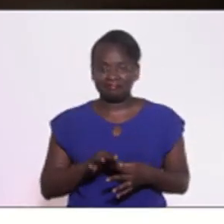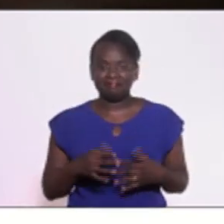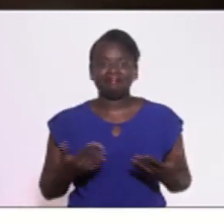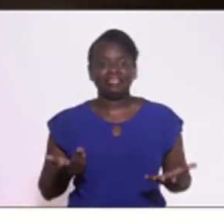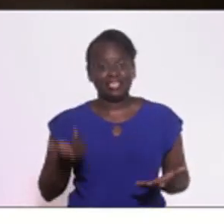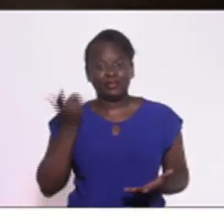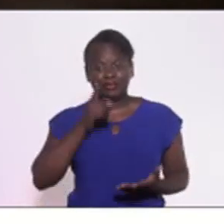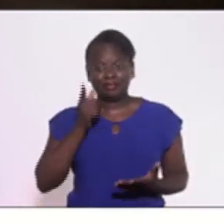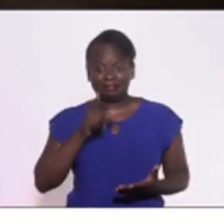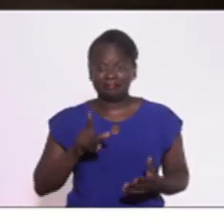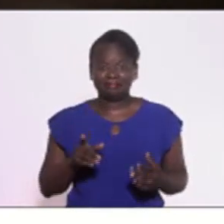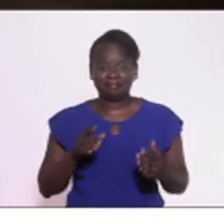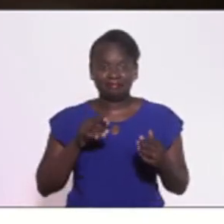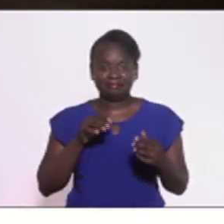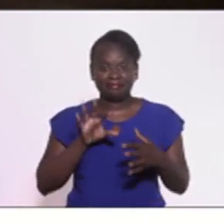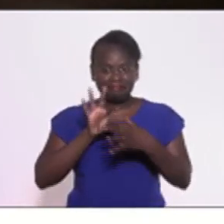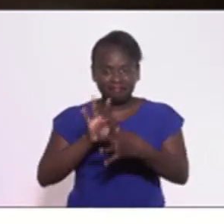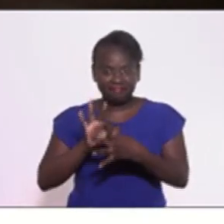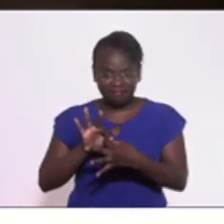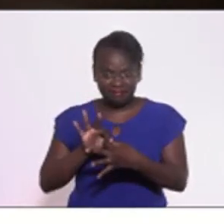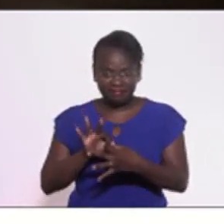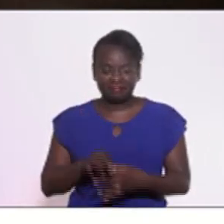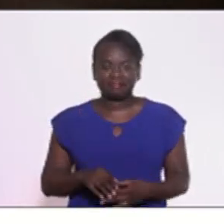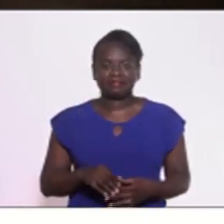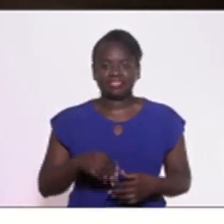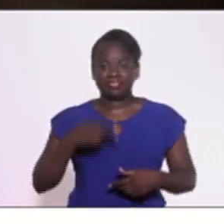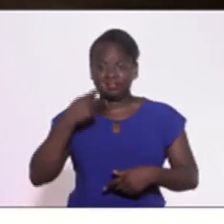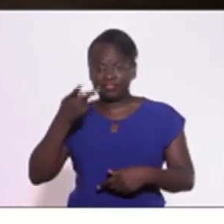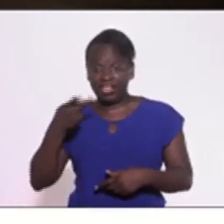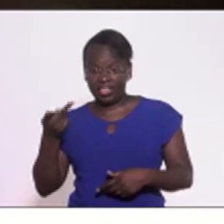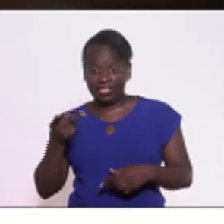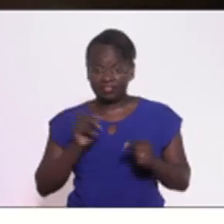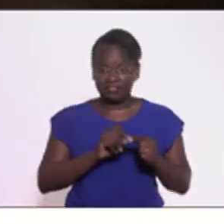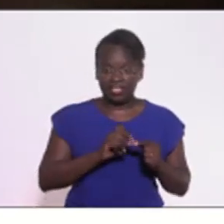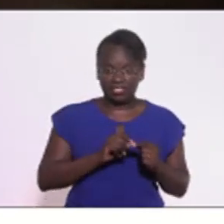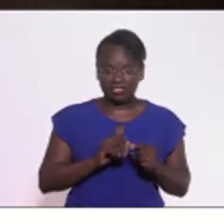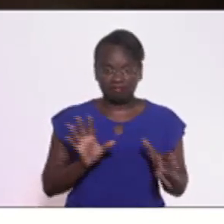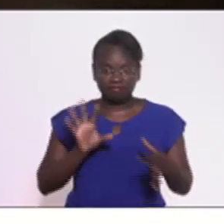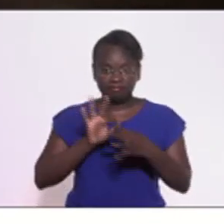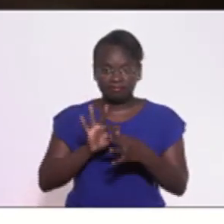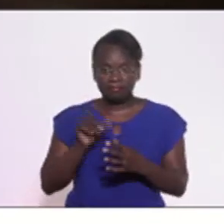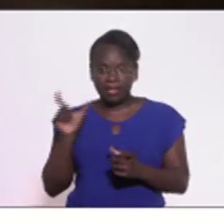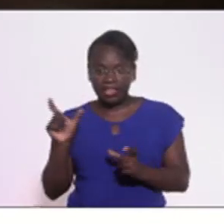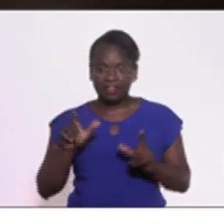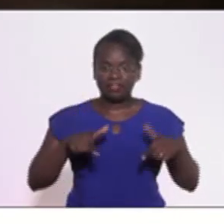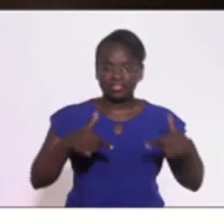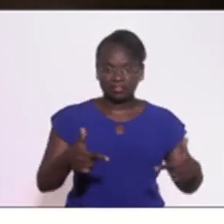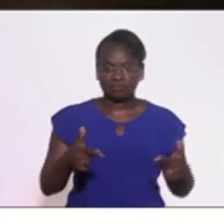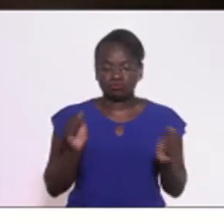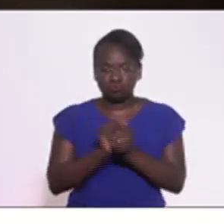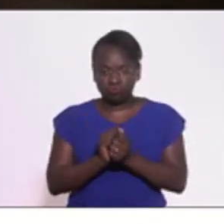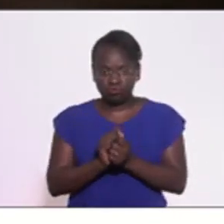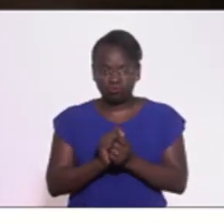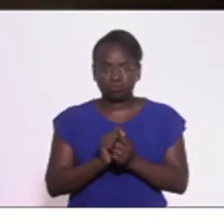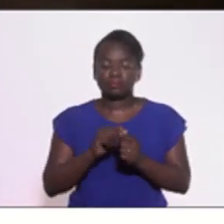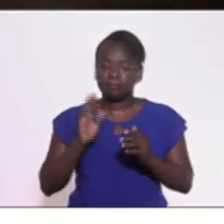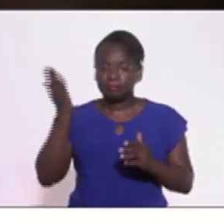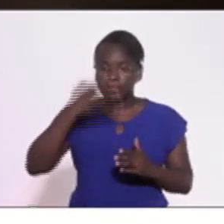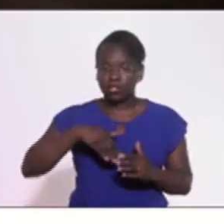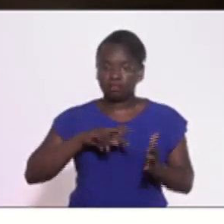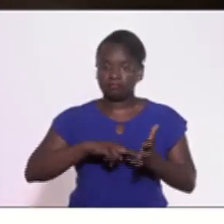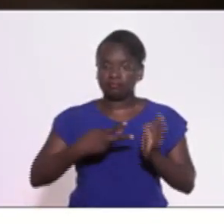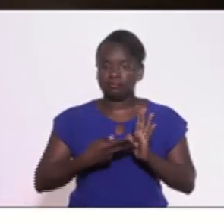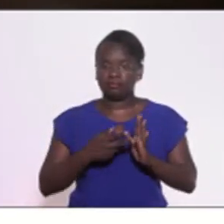consegue conectar o dizer e o fazer, a palavra e o gesto, e traduzir em ações,